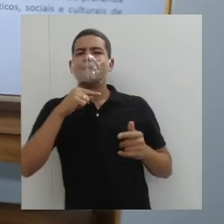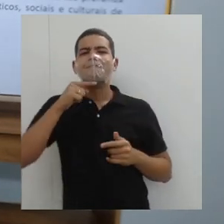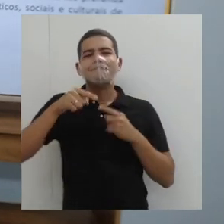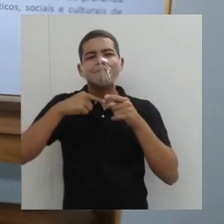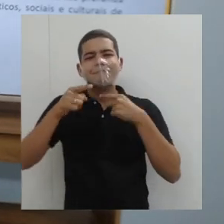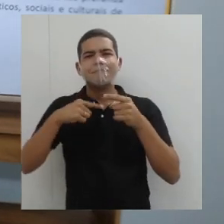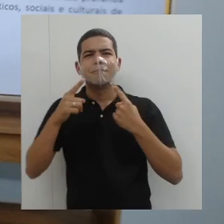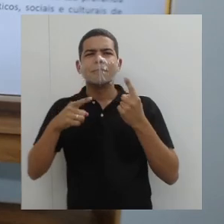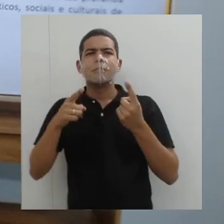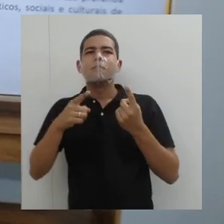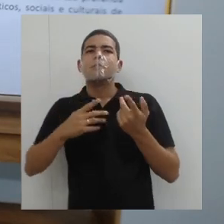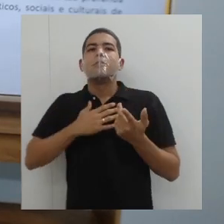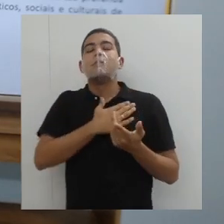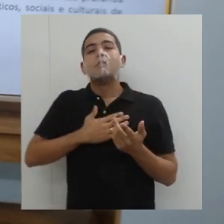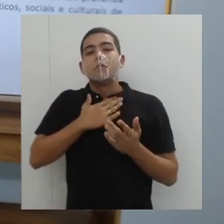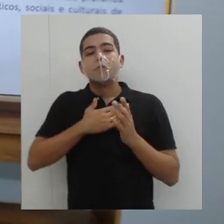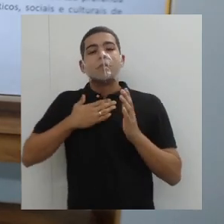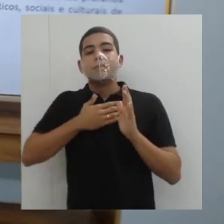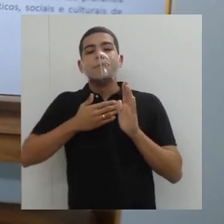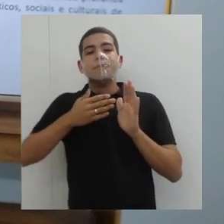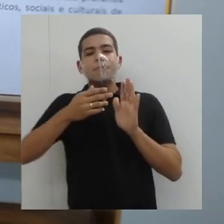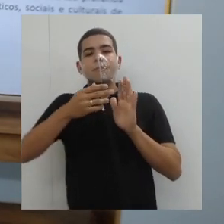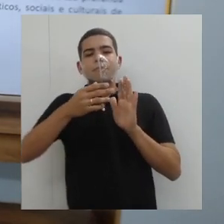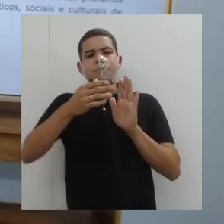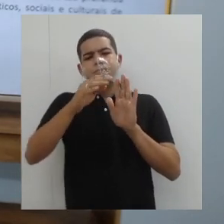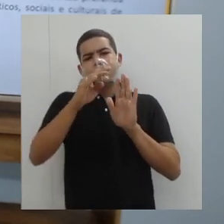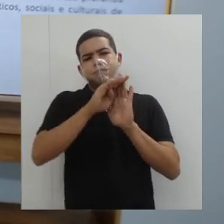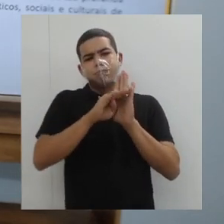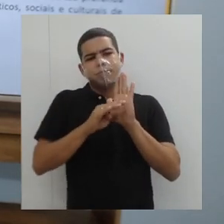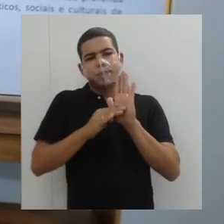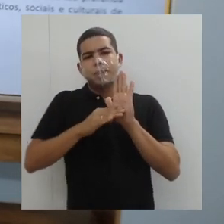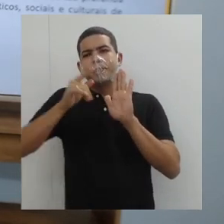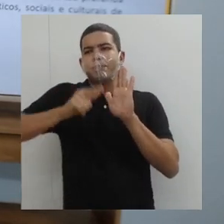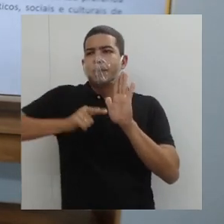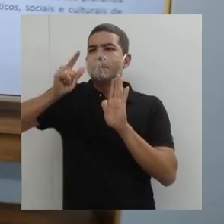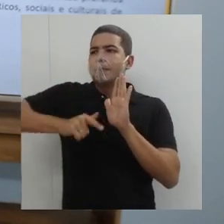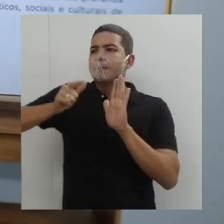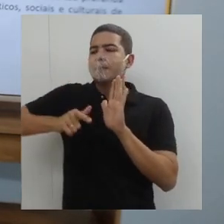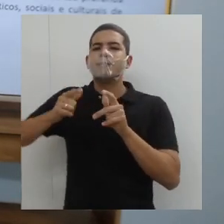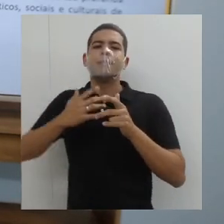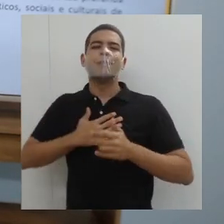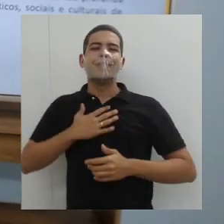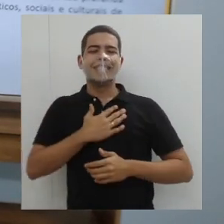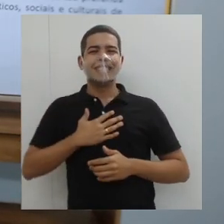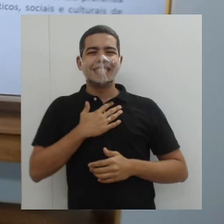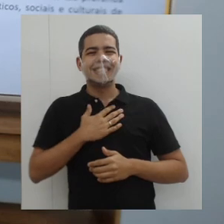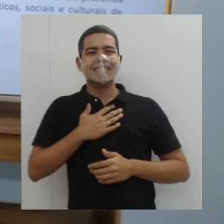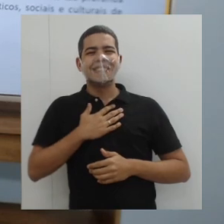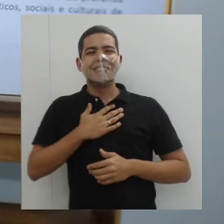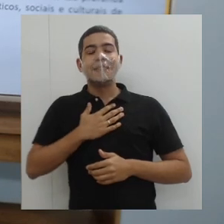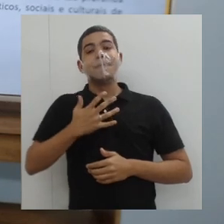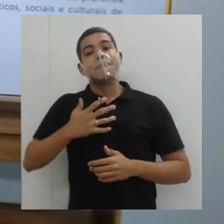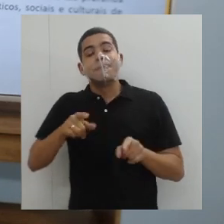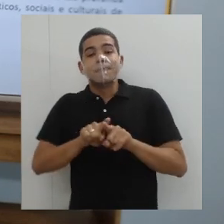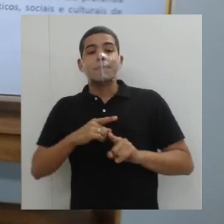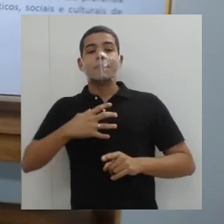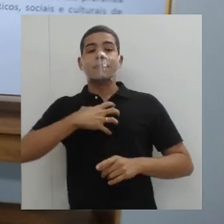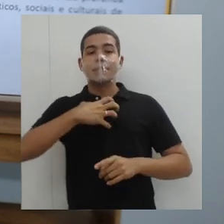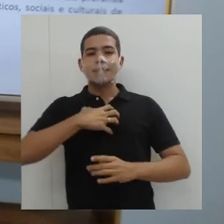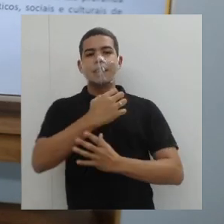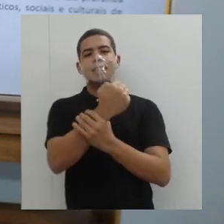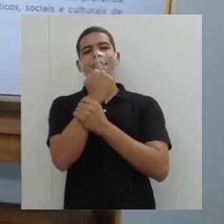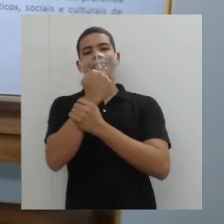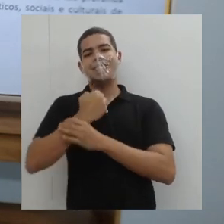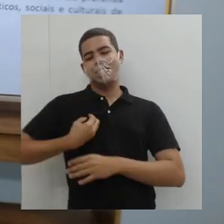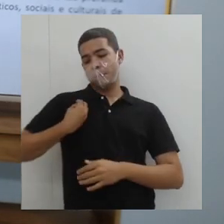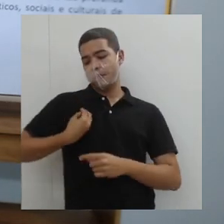que gosta de repetir padrões e reconhecer repetições, provavelmente a fim de sentir-se mais seguro diante da vida, não